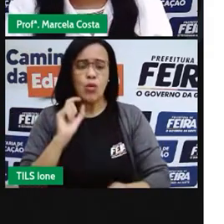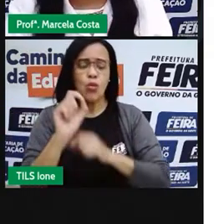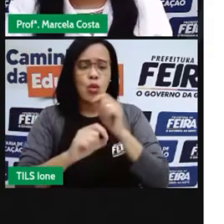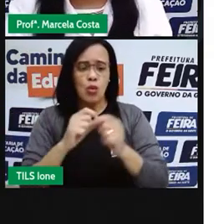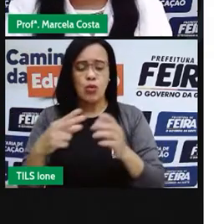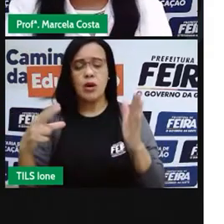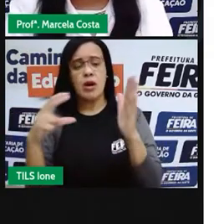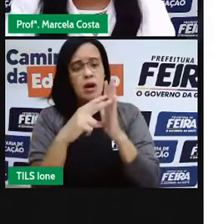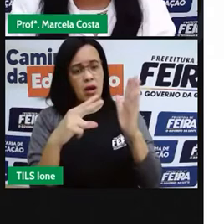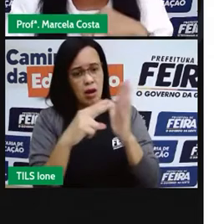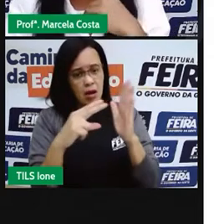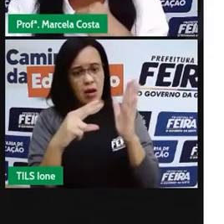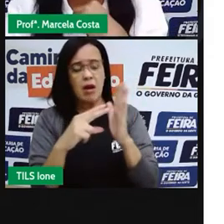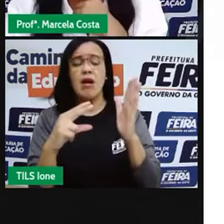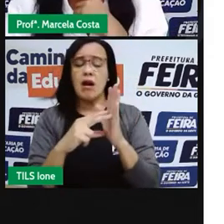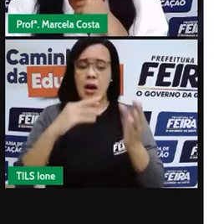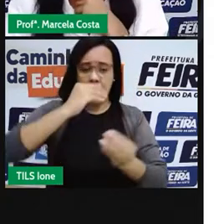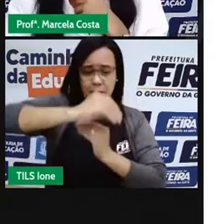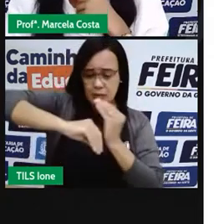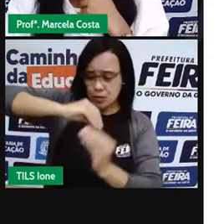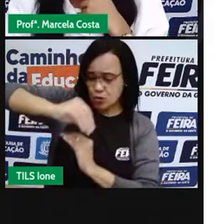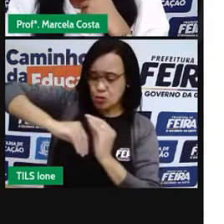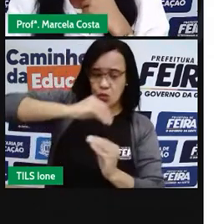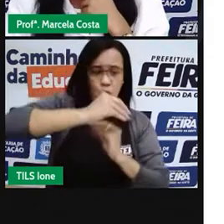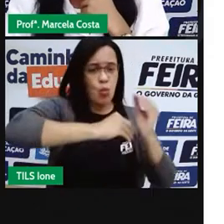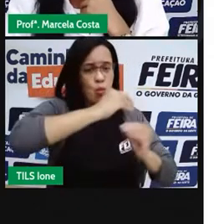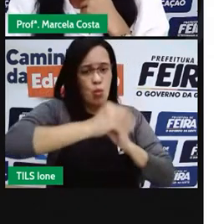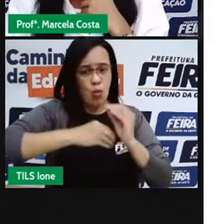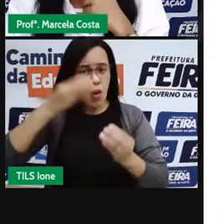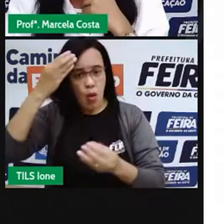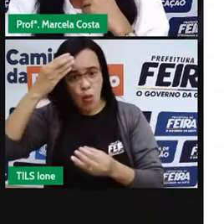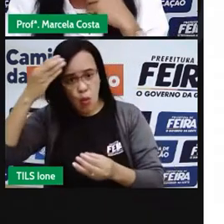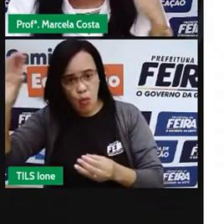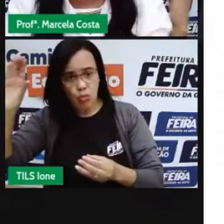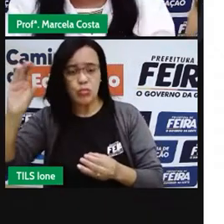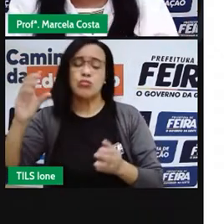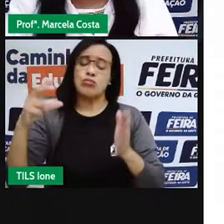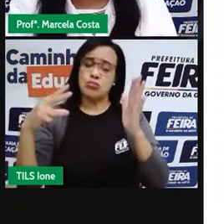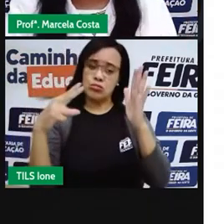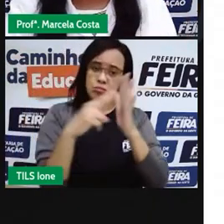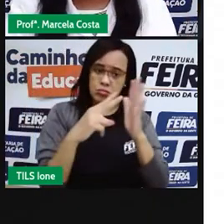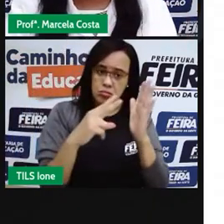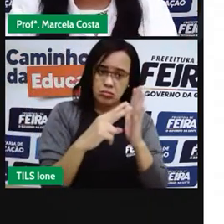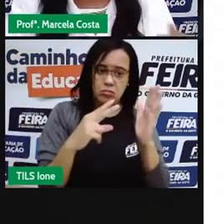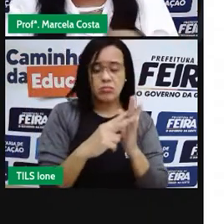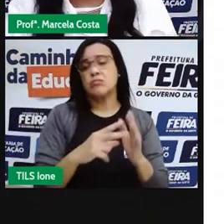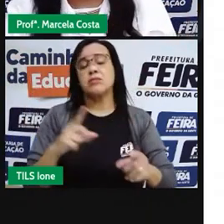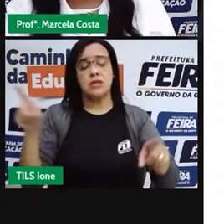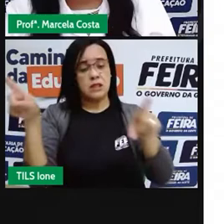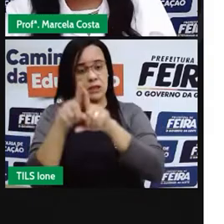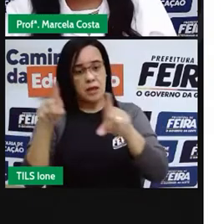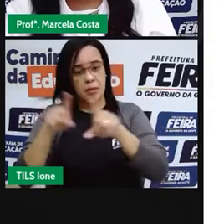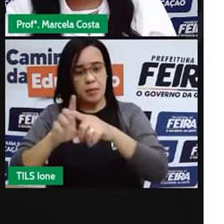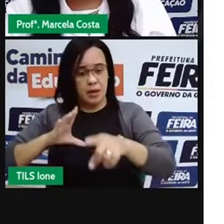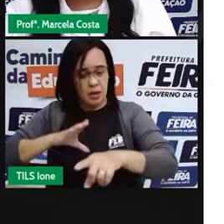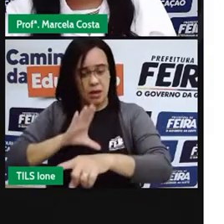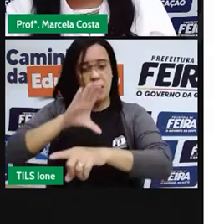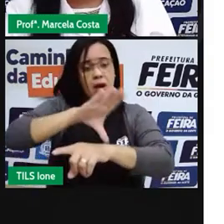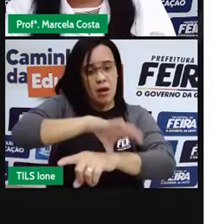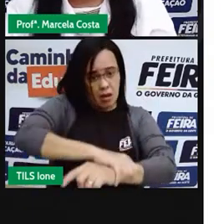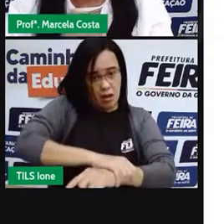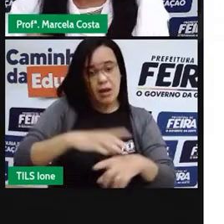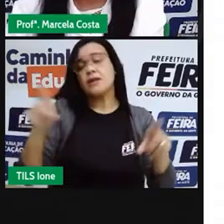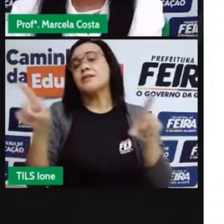mistura elementos da cultura dos portugueses e de africanos